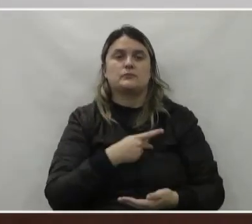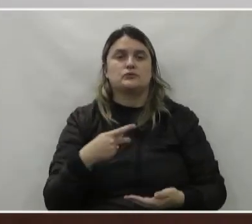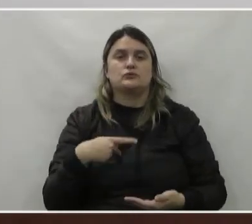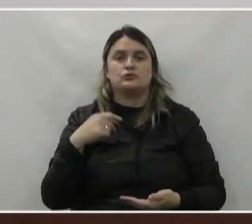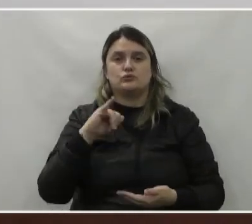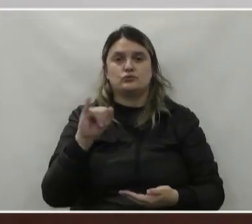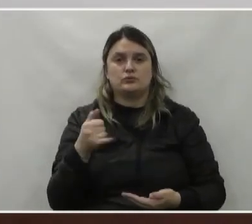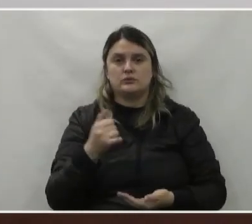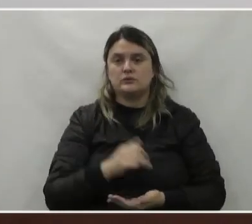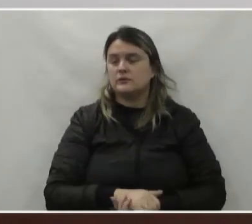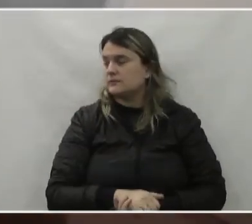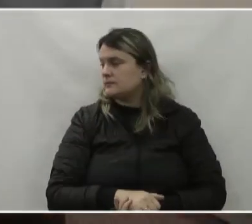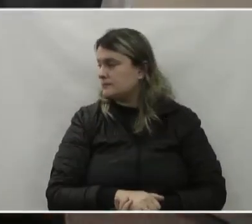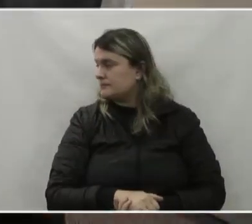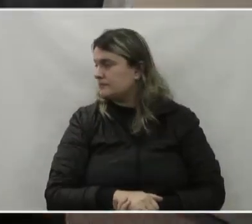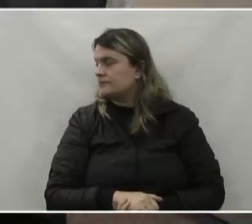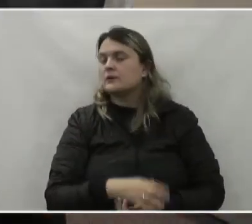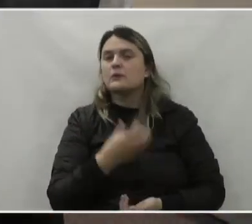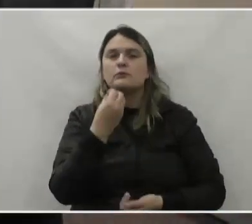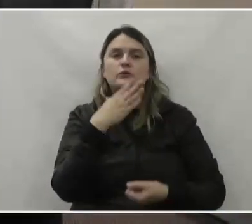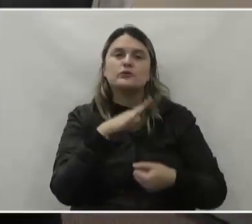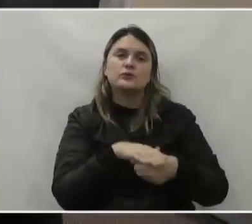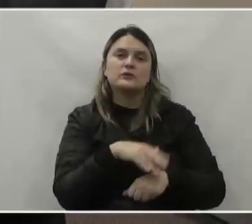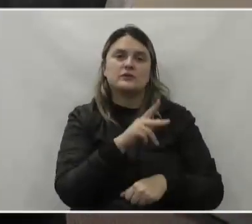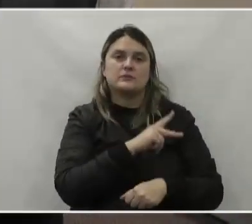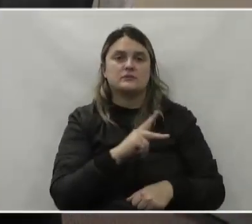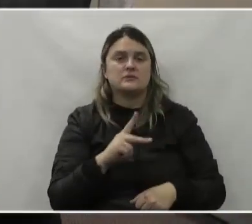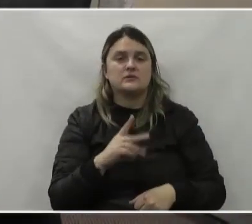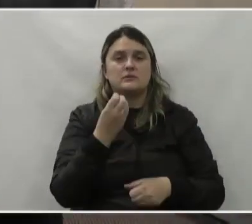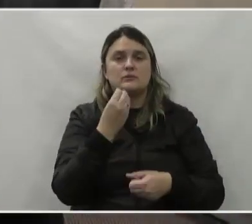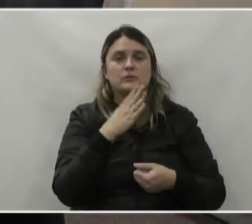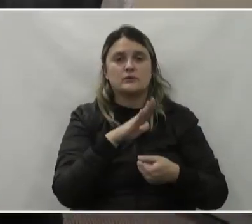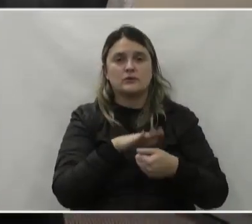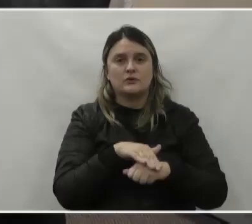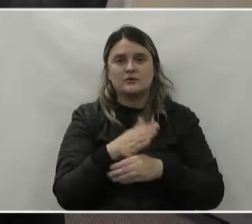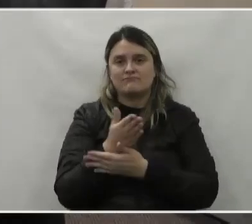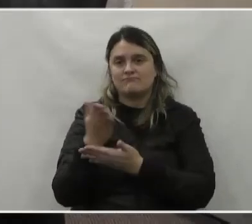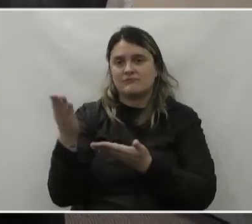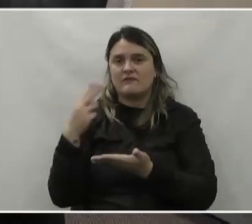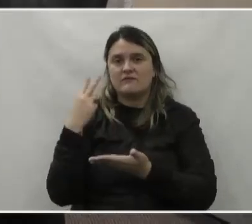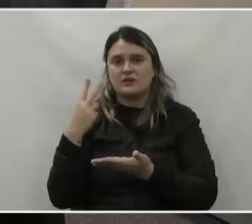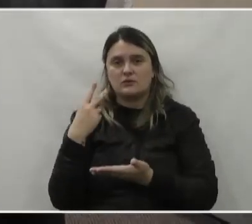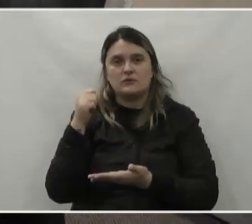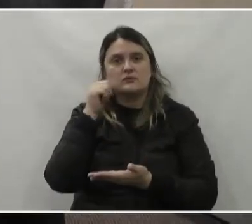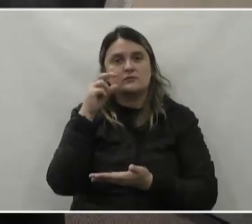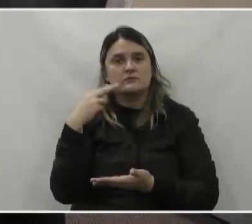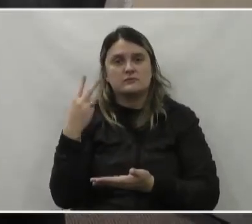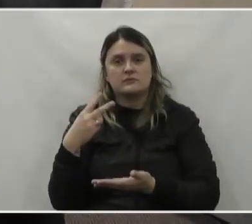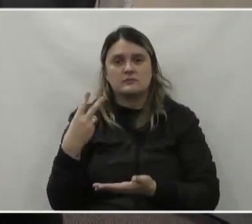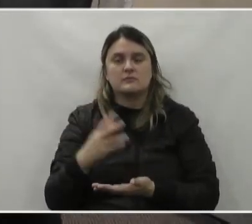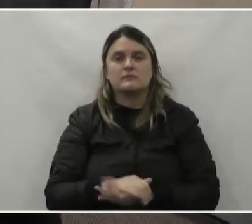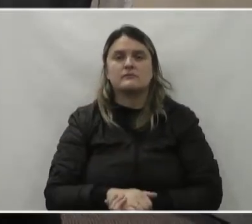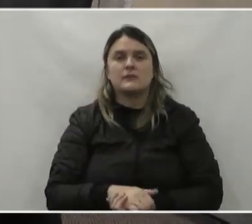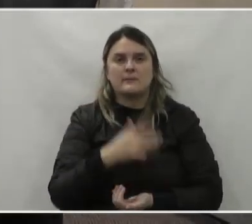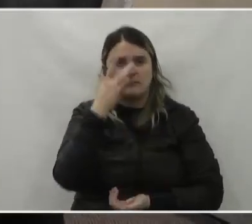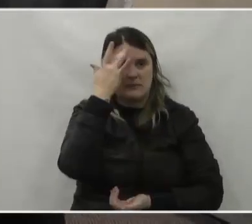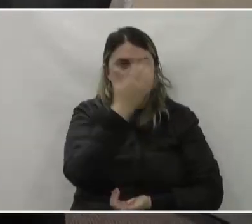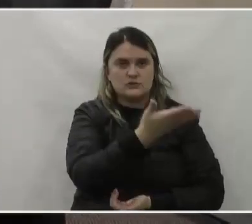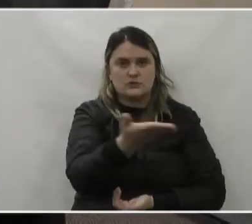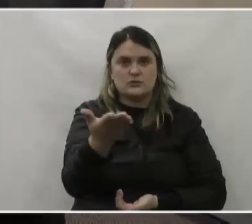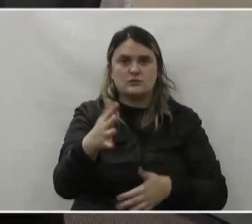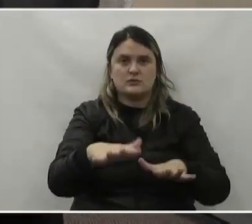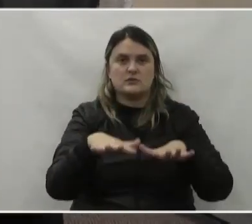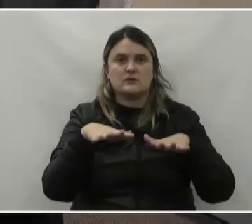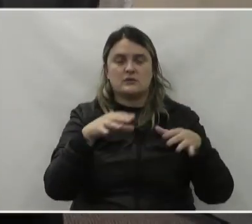Josi. Boa noite, senhor presidente. Boa noite a todos os caros colegas, os que nos assistem